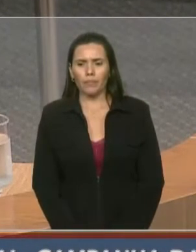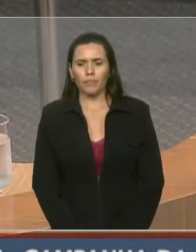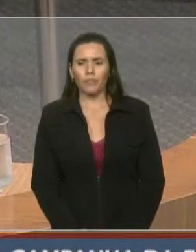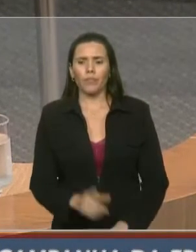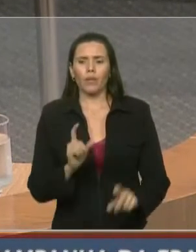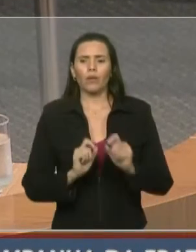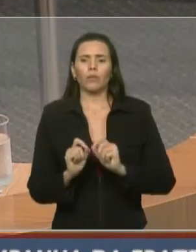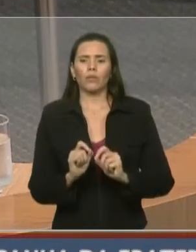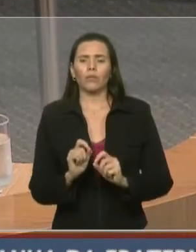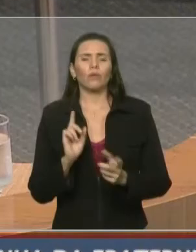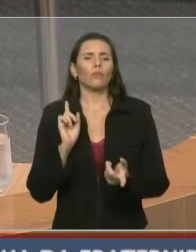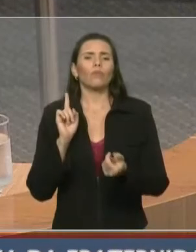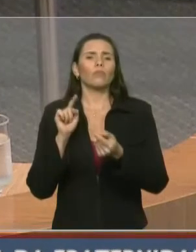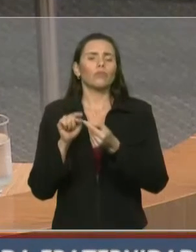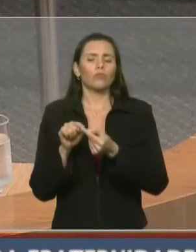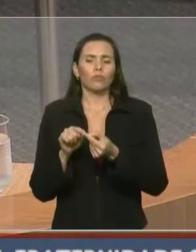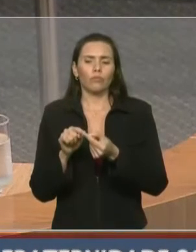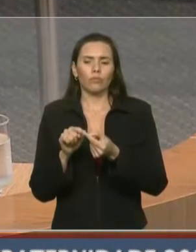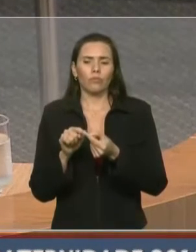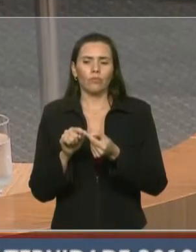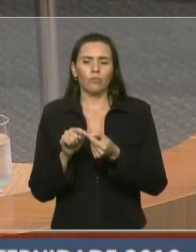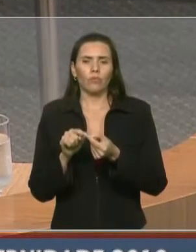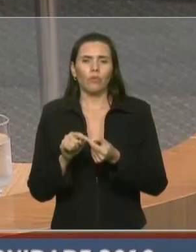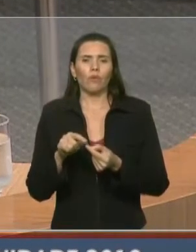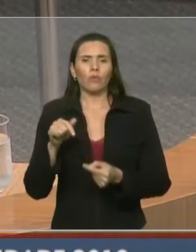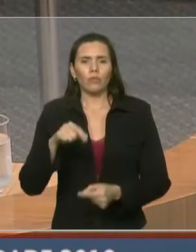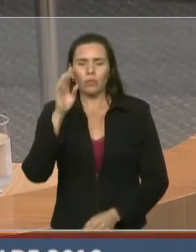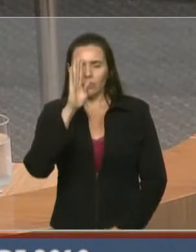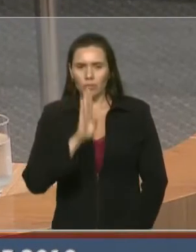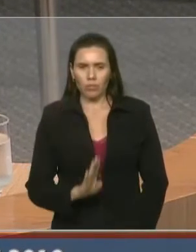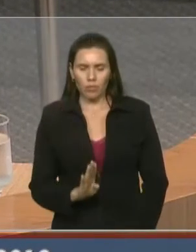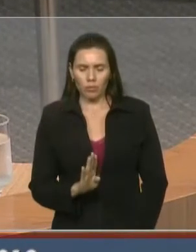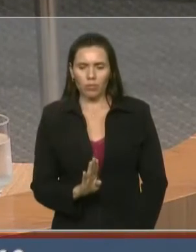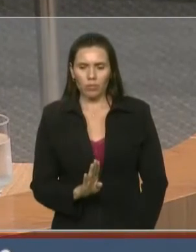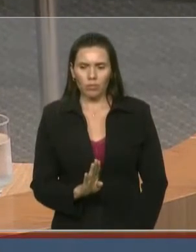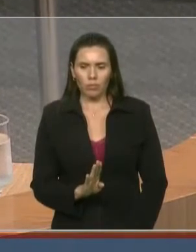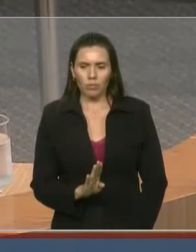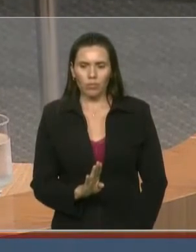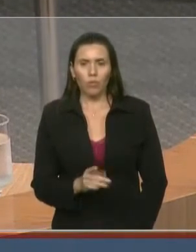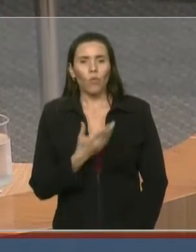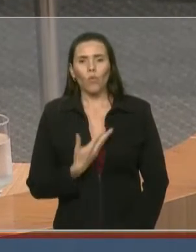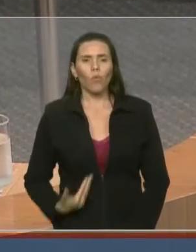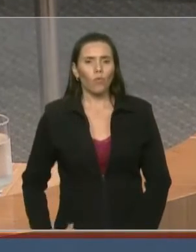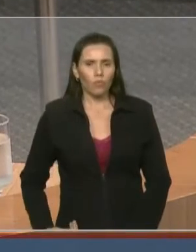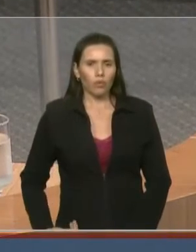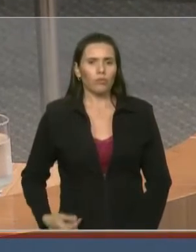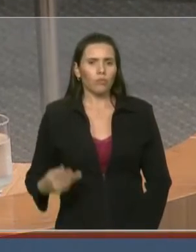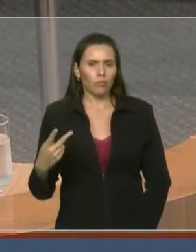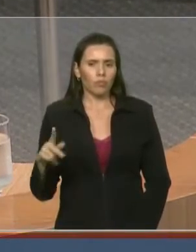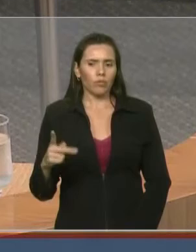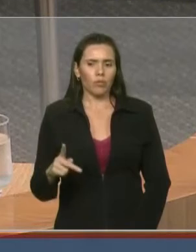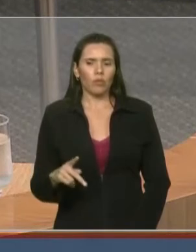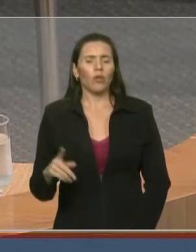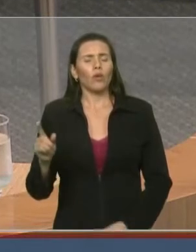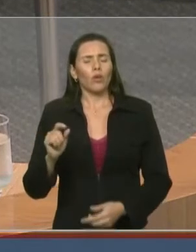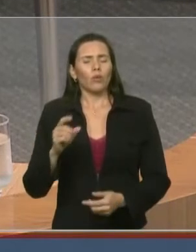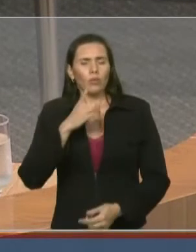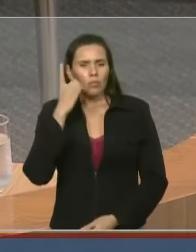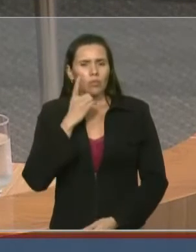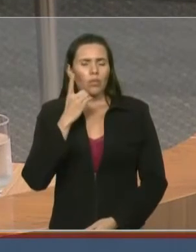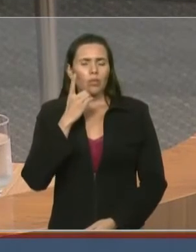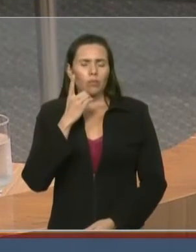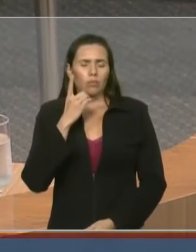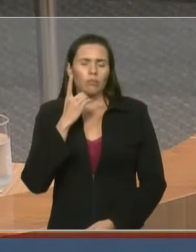estabelecido qual é o objetivo da República Federativa do Brasil, e lá está escrito pelos deputados e deputadas constituintes